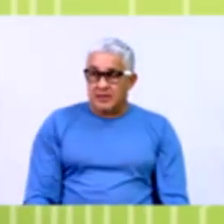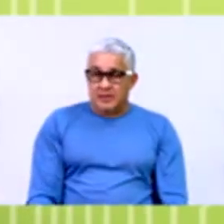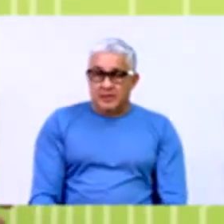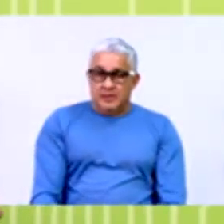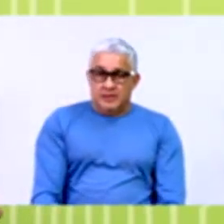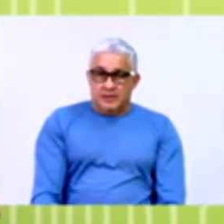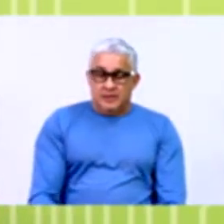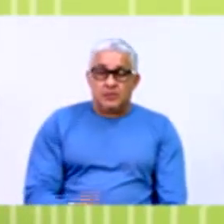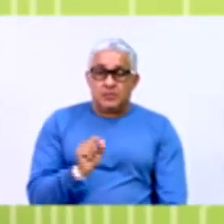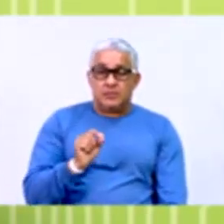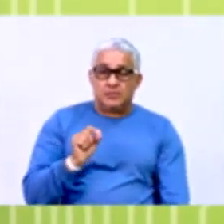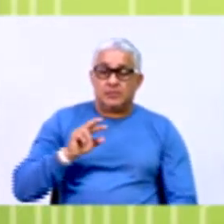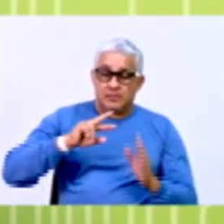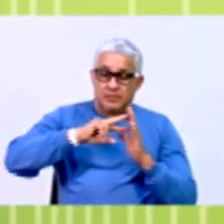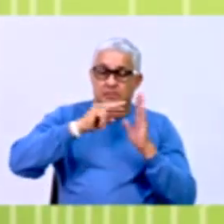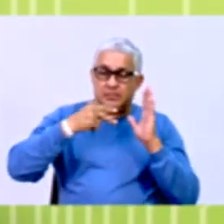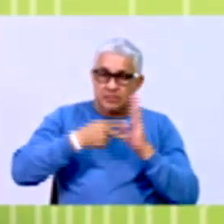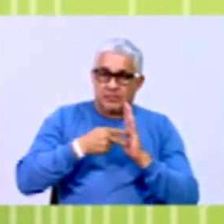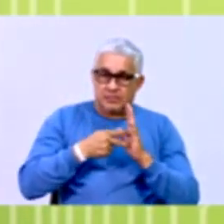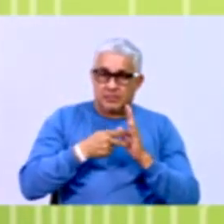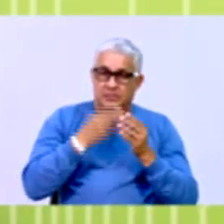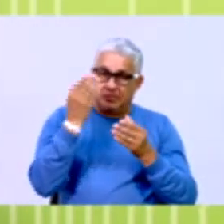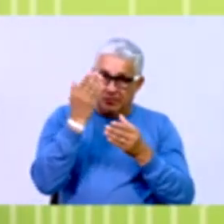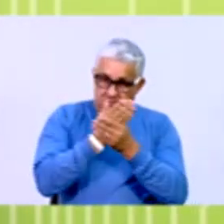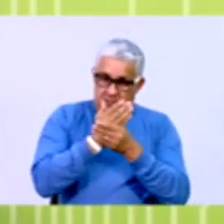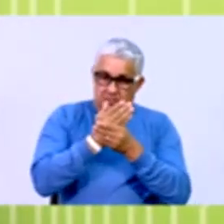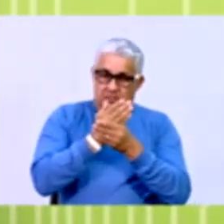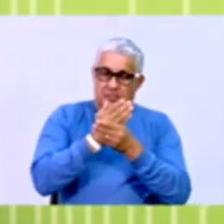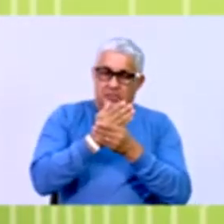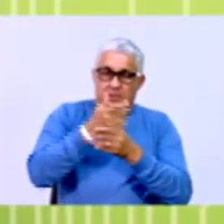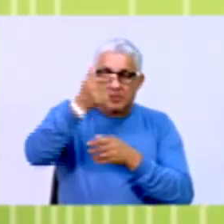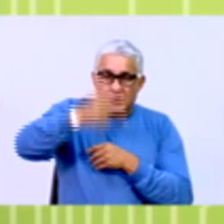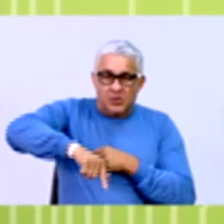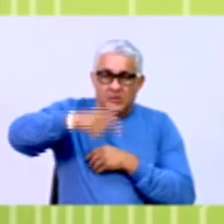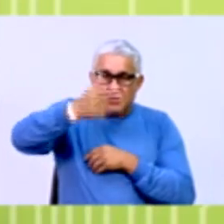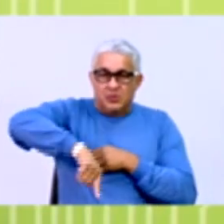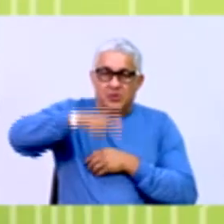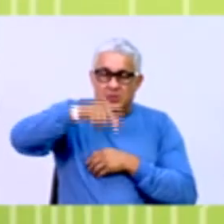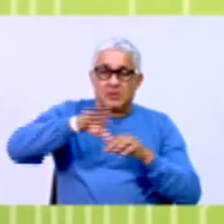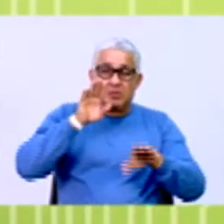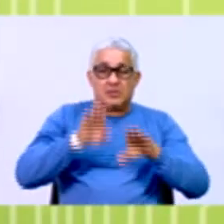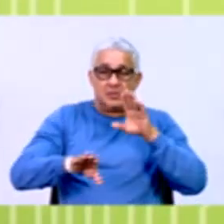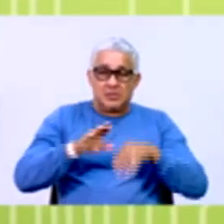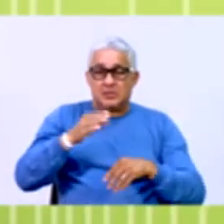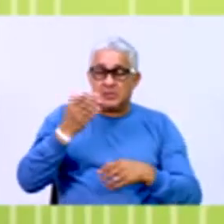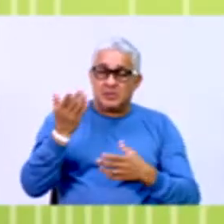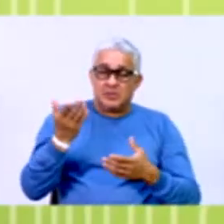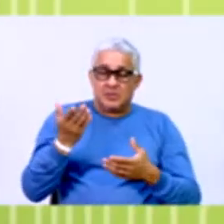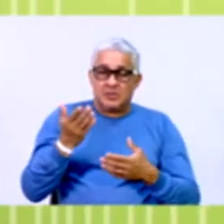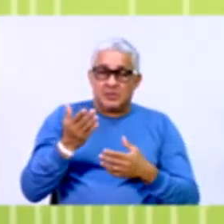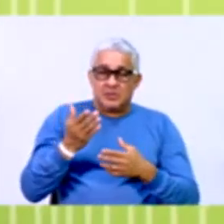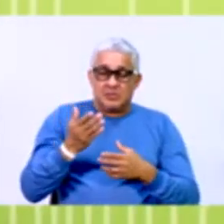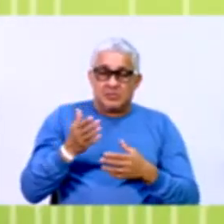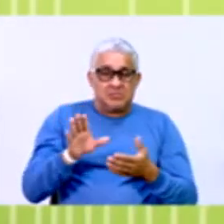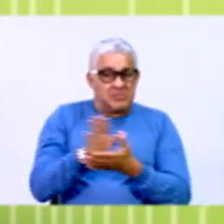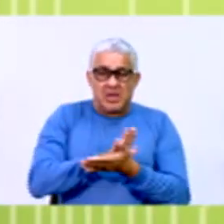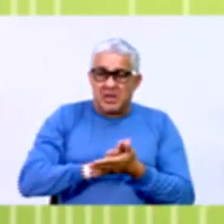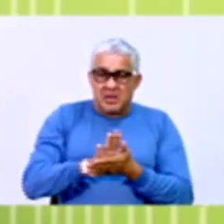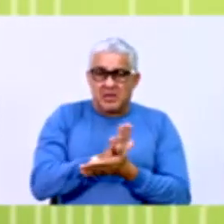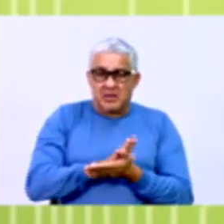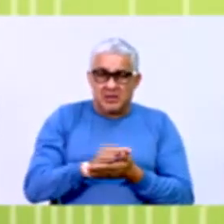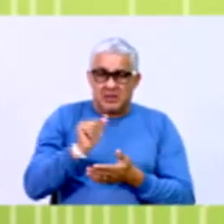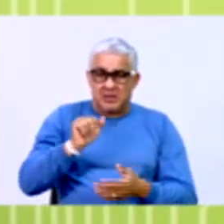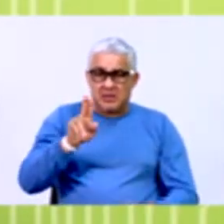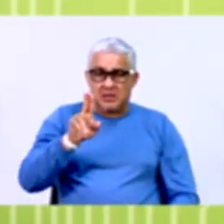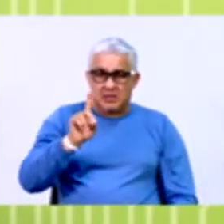ele representa isso, que os processos às vezes eles são repetitivos e muitas vezes são processos que não servem para nada. A auditoria